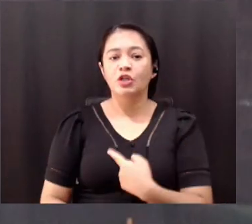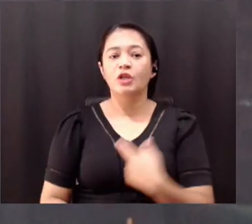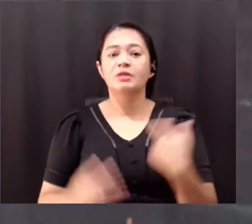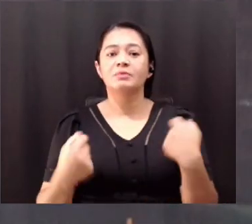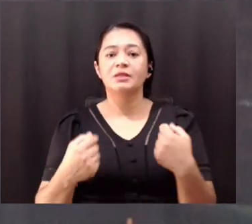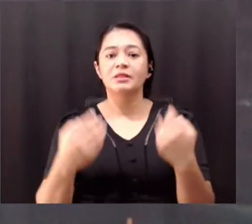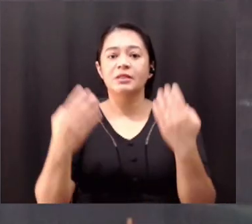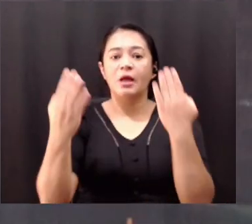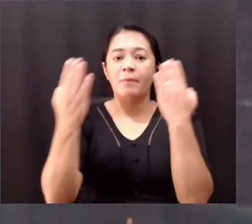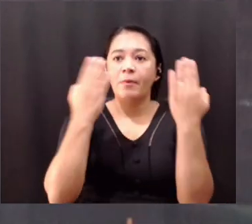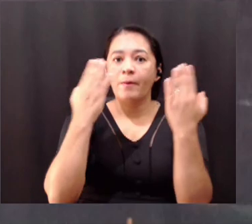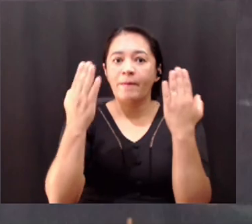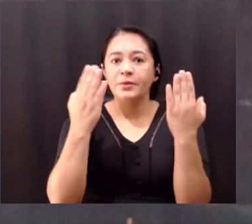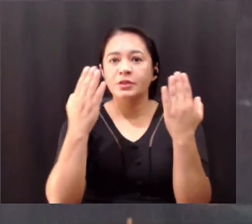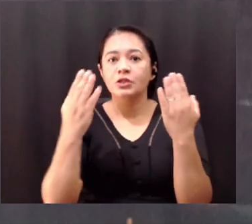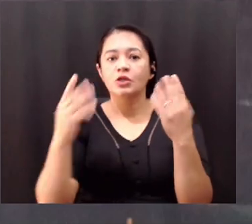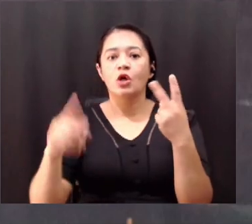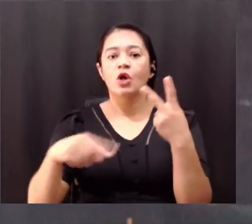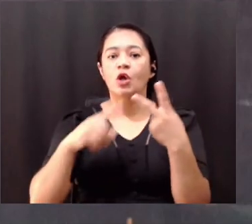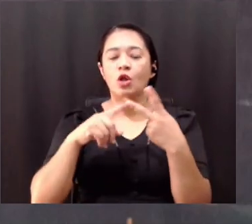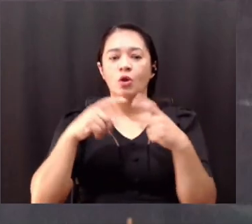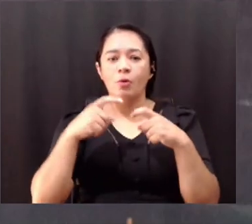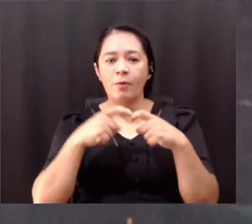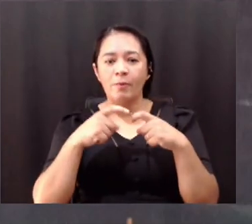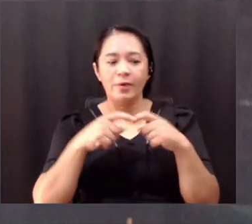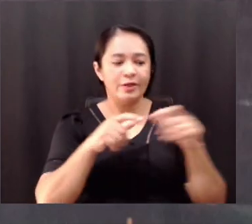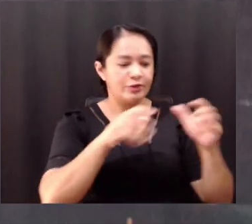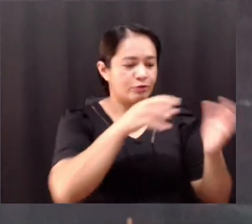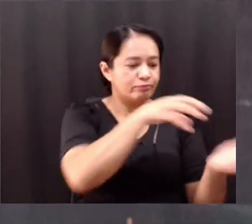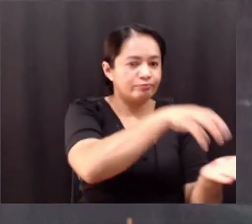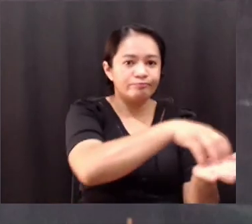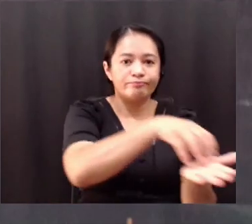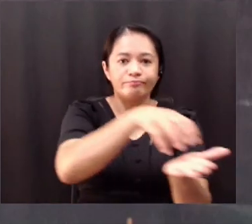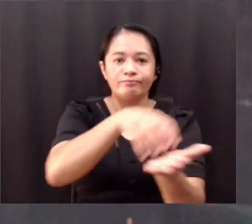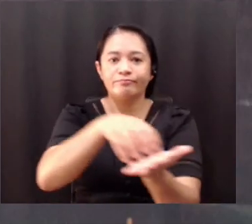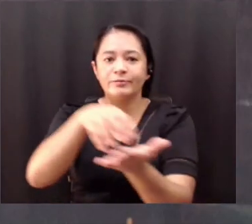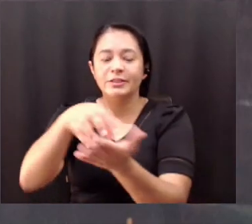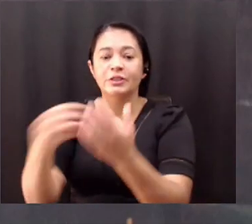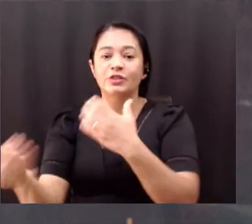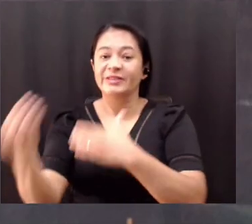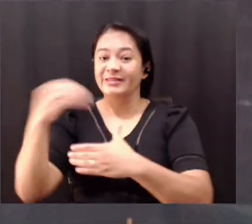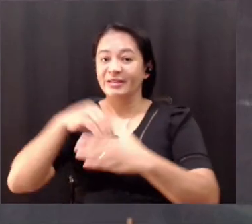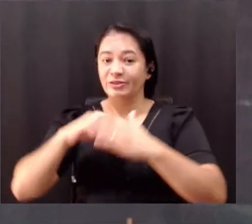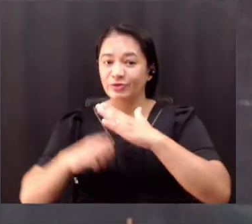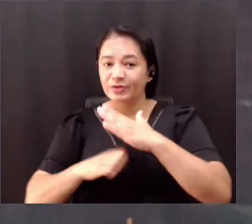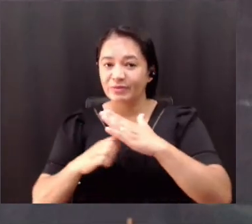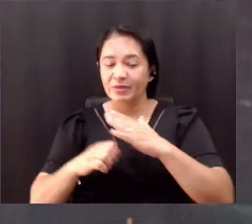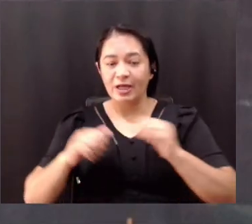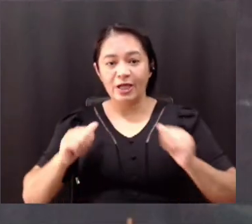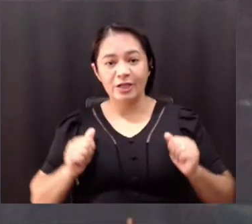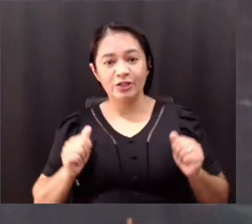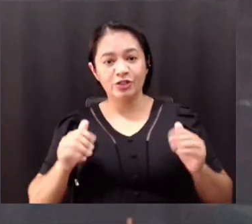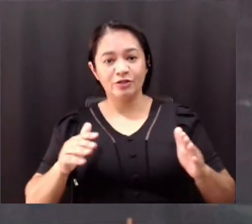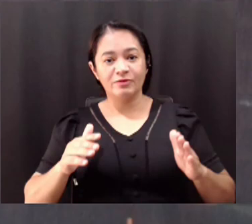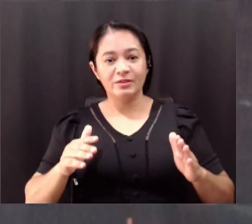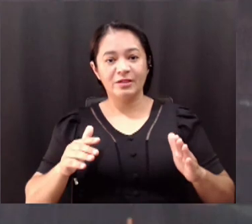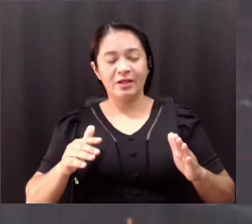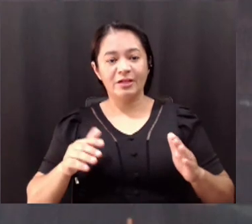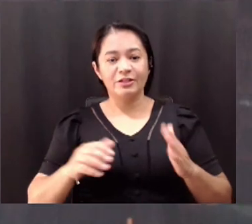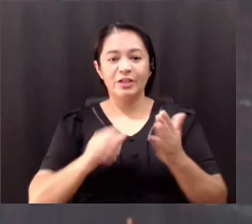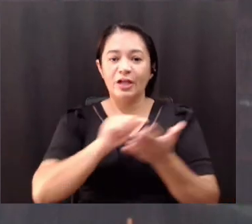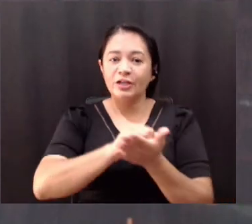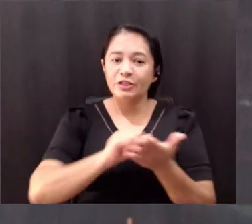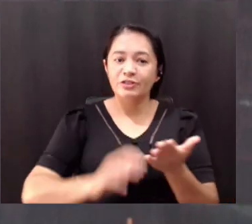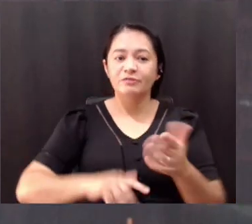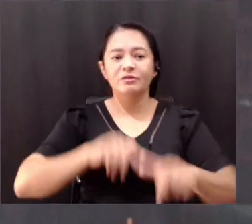médico, monitorando cada setor da empresa, cada atividade desenvolvida dentro da empresa, para verificar se essa atividade, se esse setor